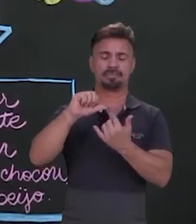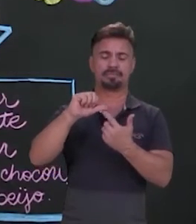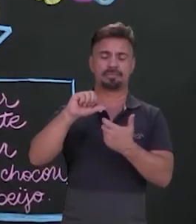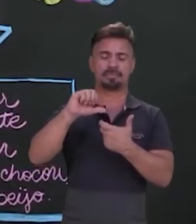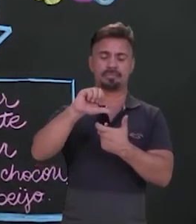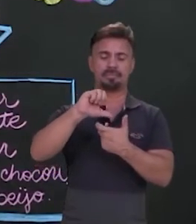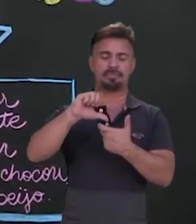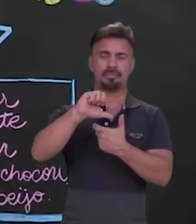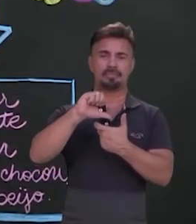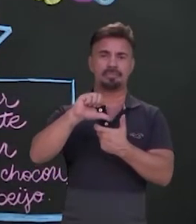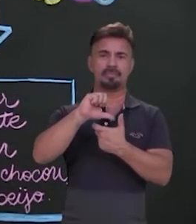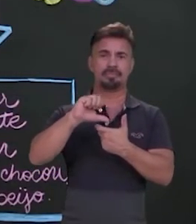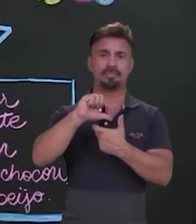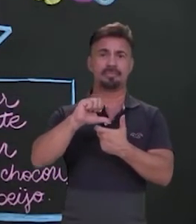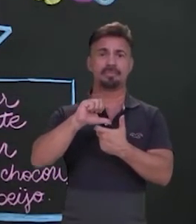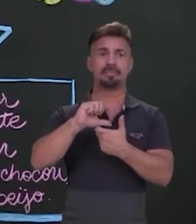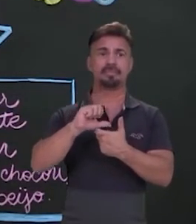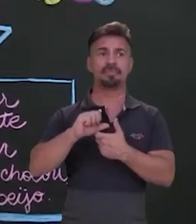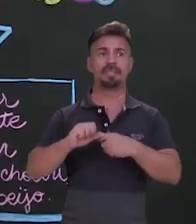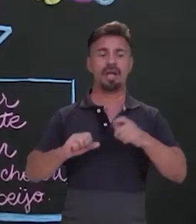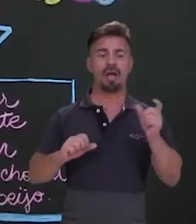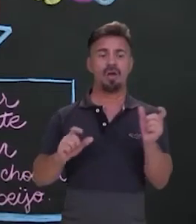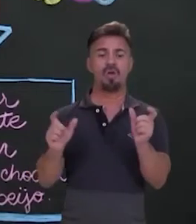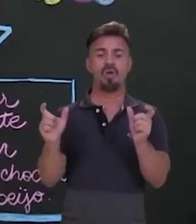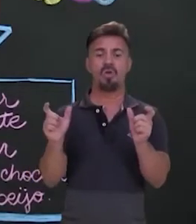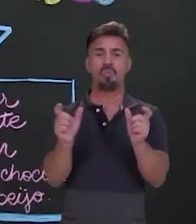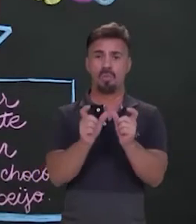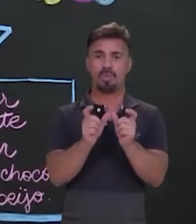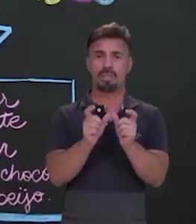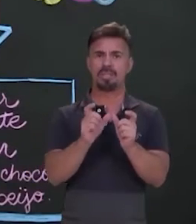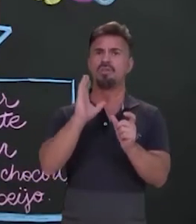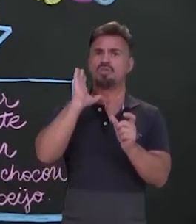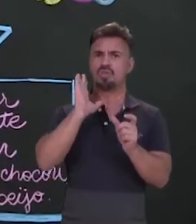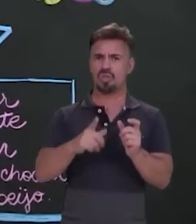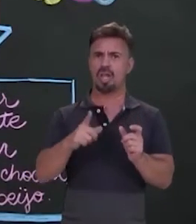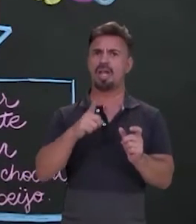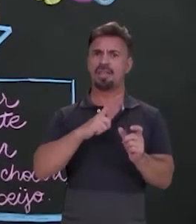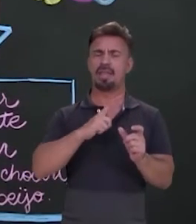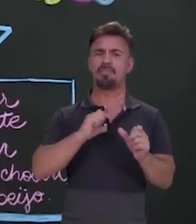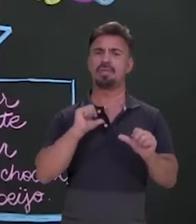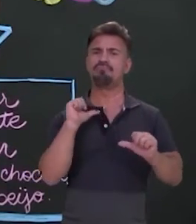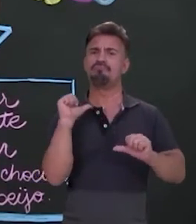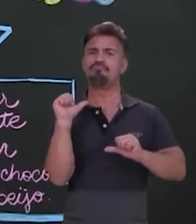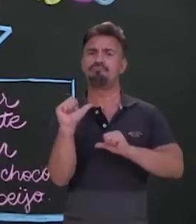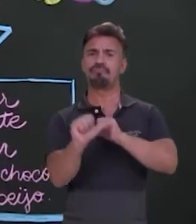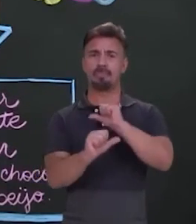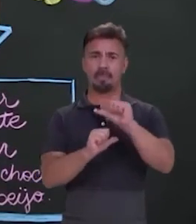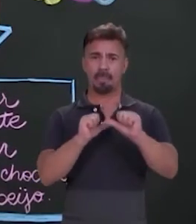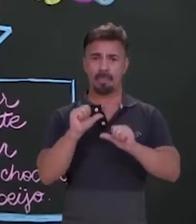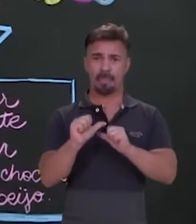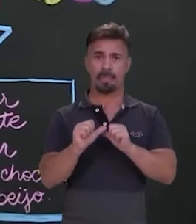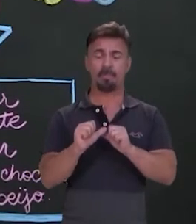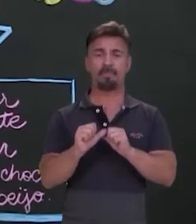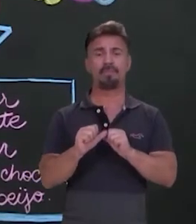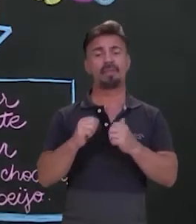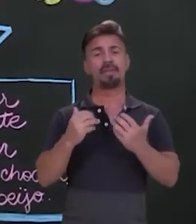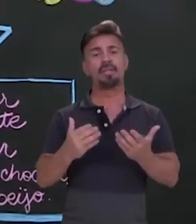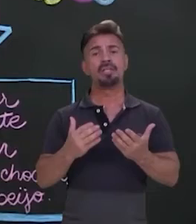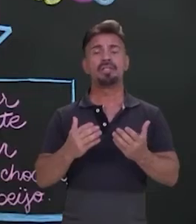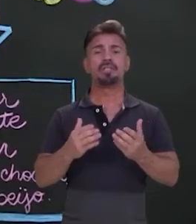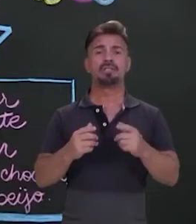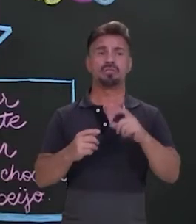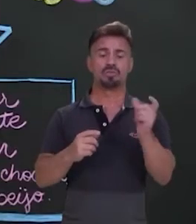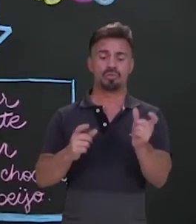da composição, as palavras já existem e elas são ressignificadas, elas são transformadas, seja por meio